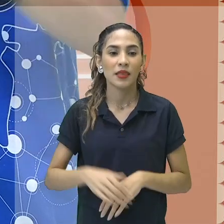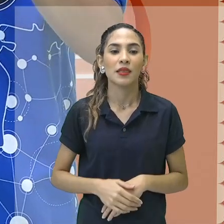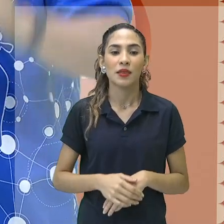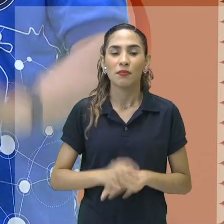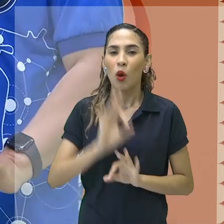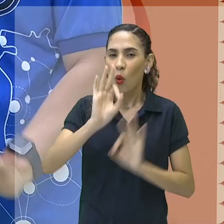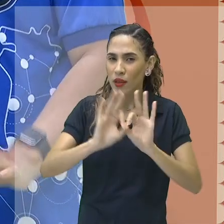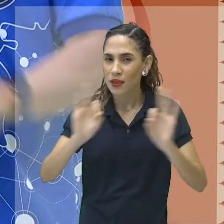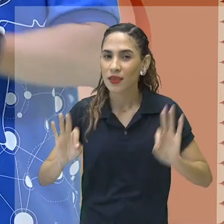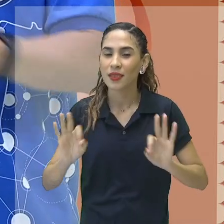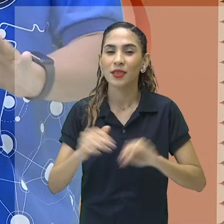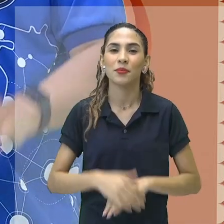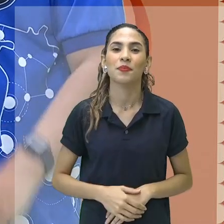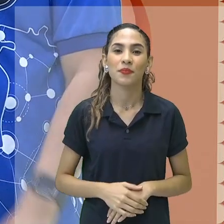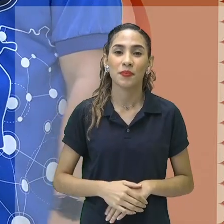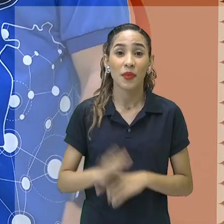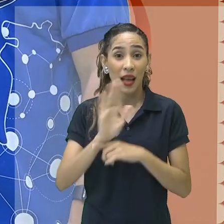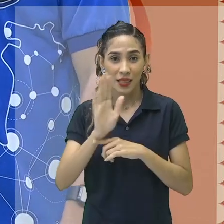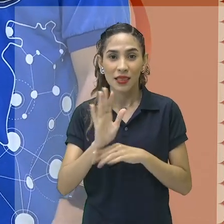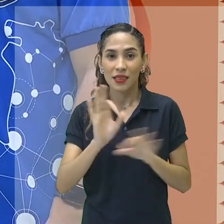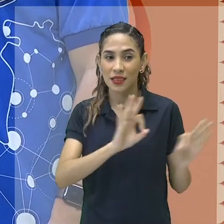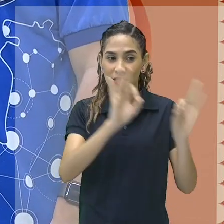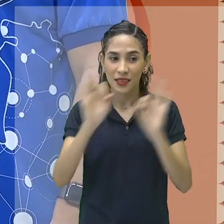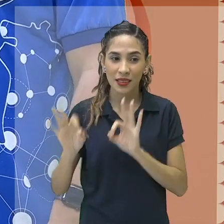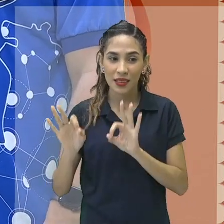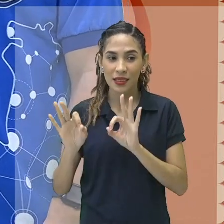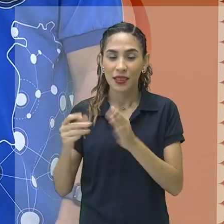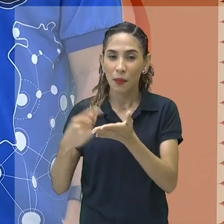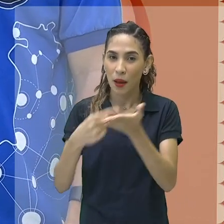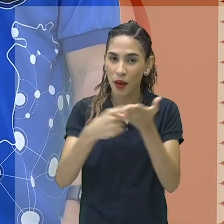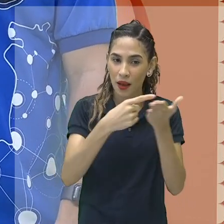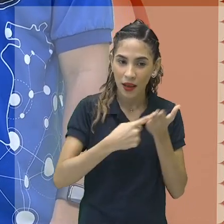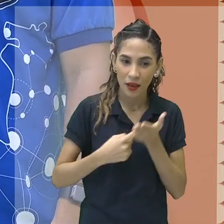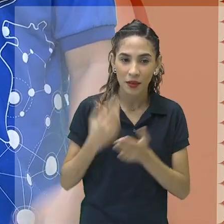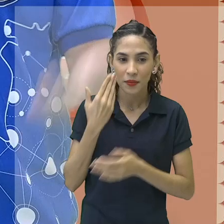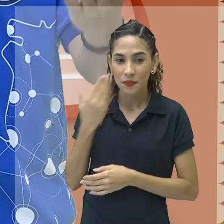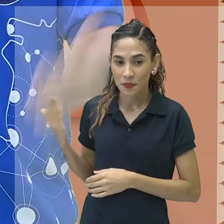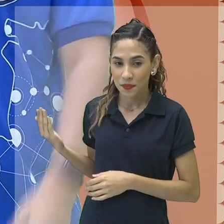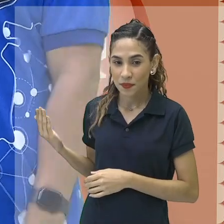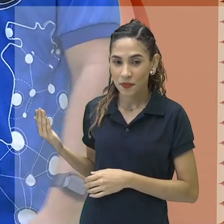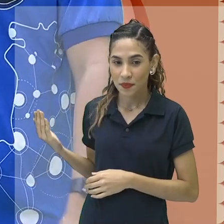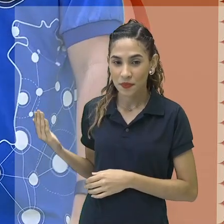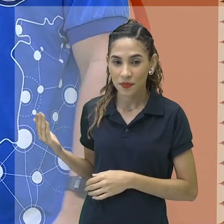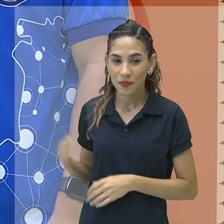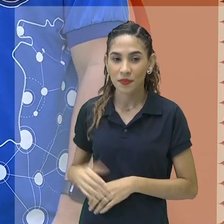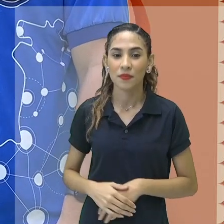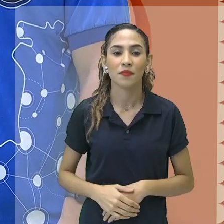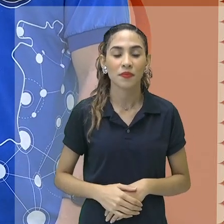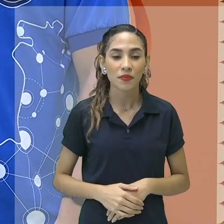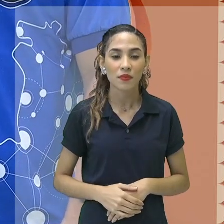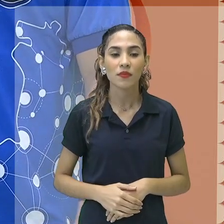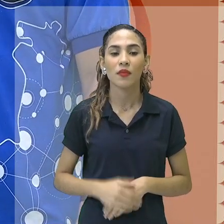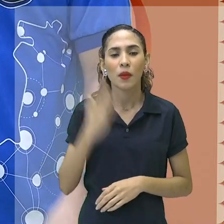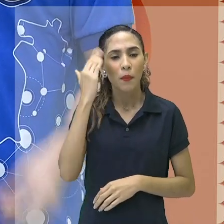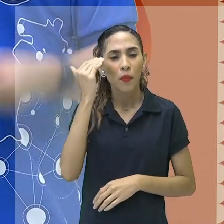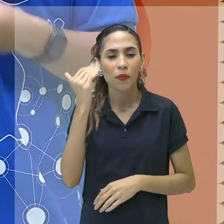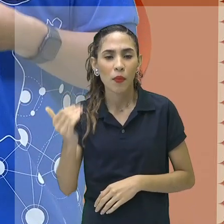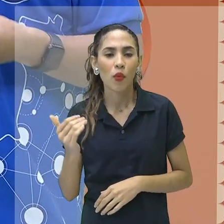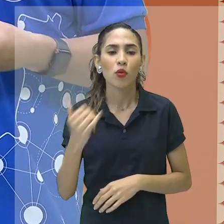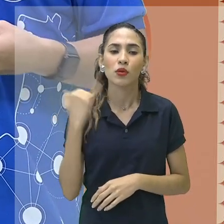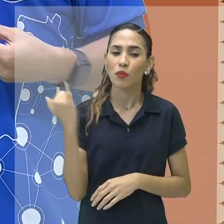aí, só assiste, gente. O Som ao Redor, um filme do Kleber Mendonça Filho, um cineasta muito importante aqui para o